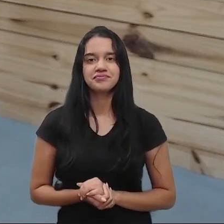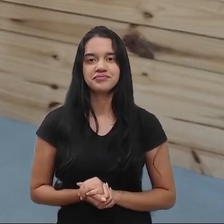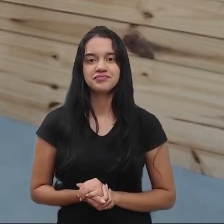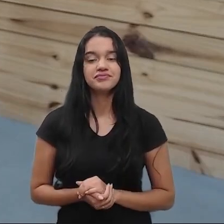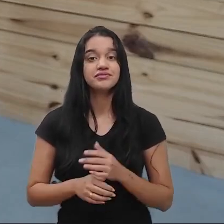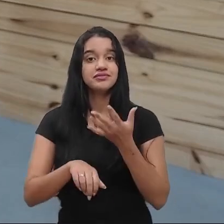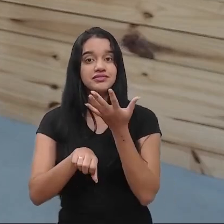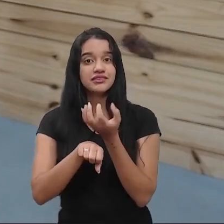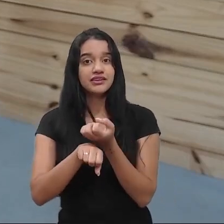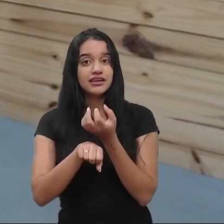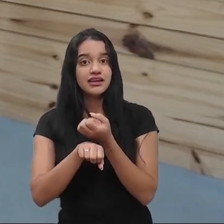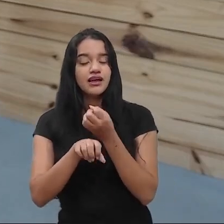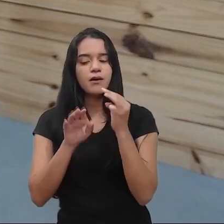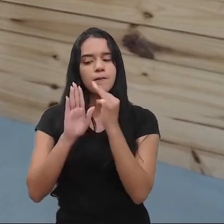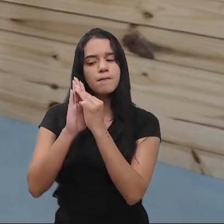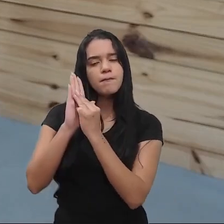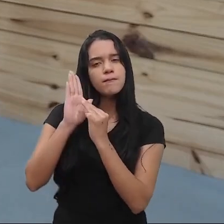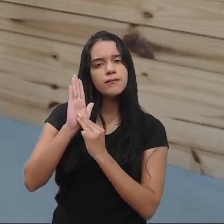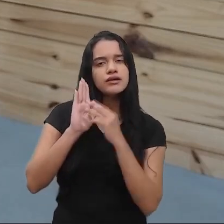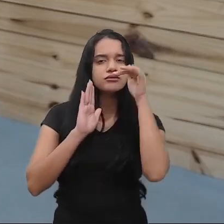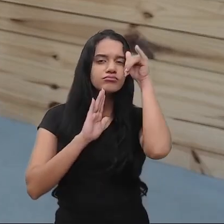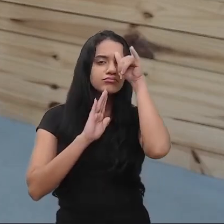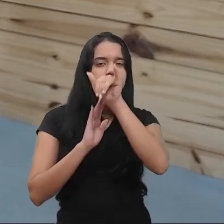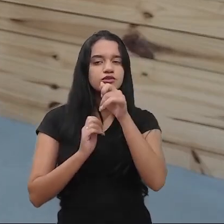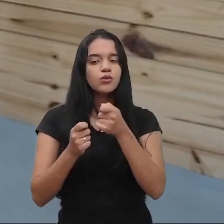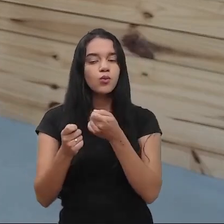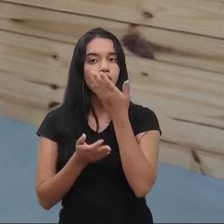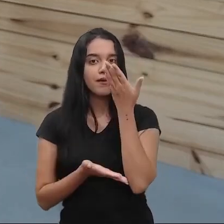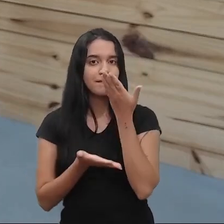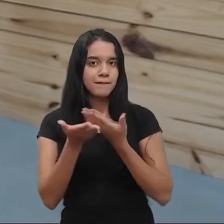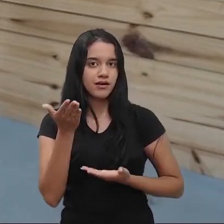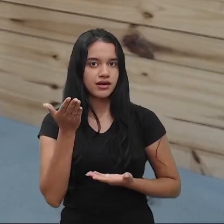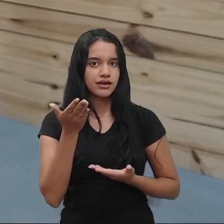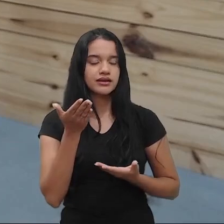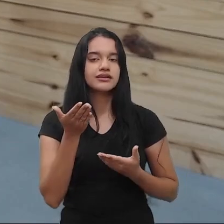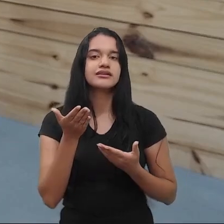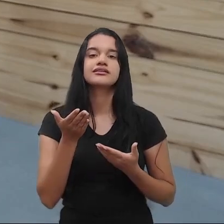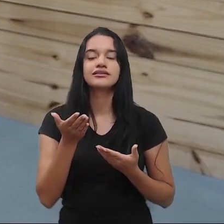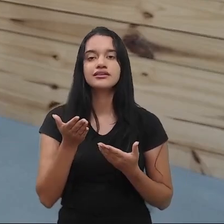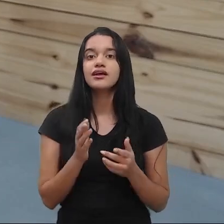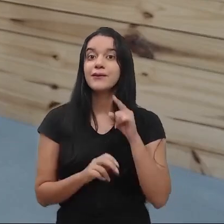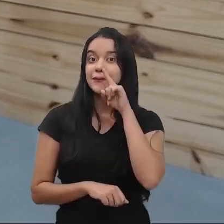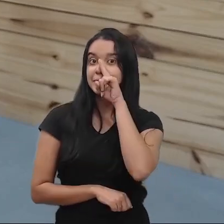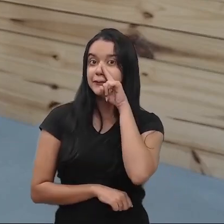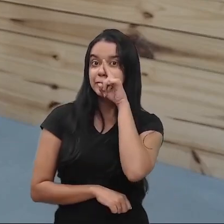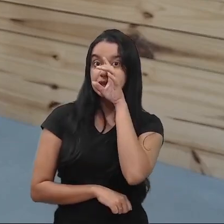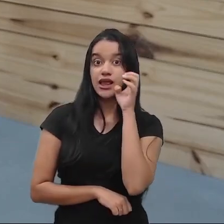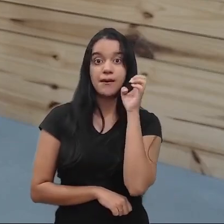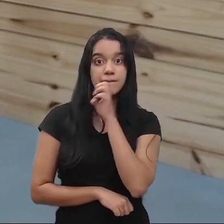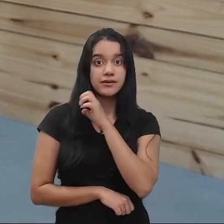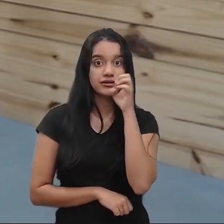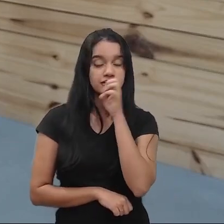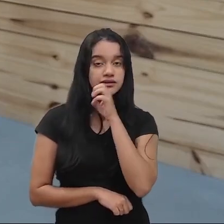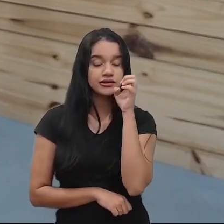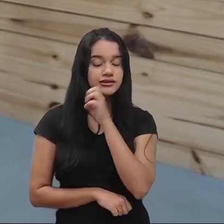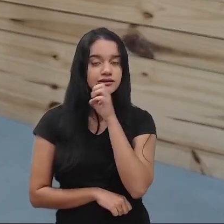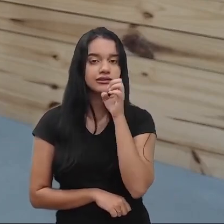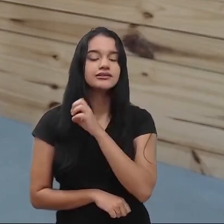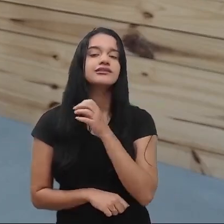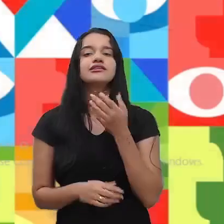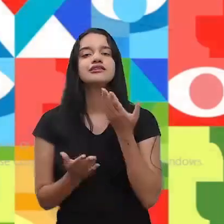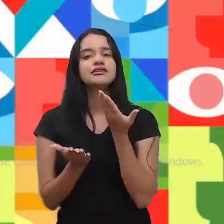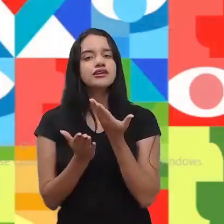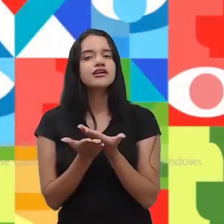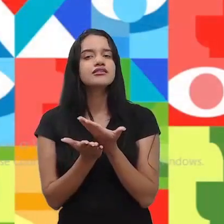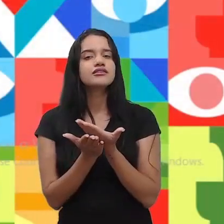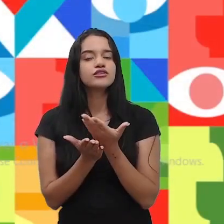da disciplina Método de Prevenção e Controle de Perdas, do módulo de Risco e Emergência. Nesta unidade, você